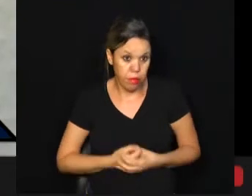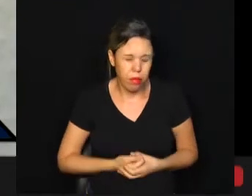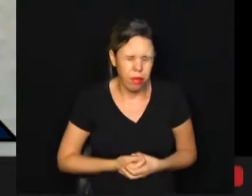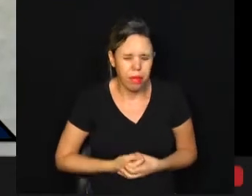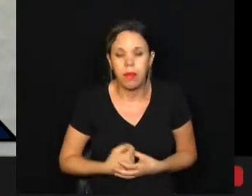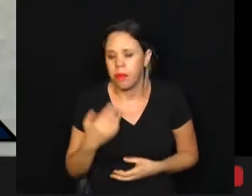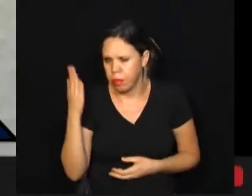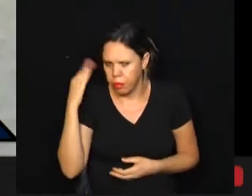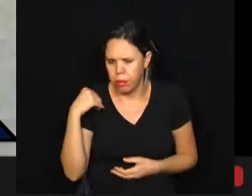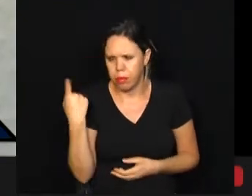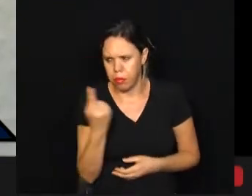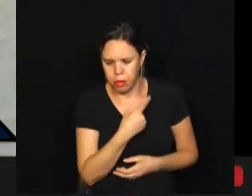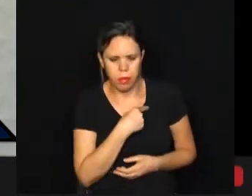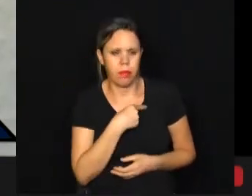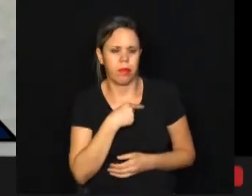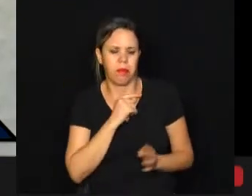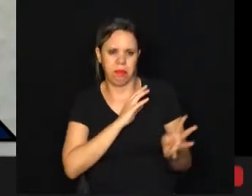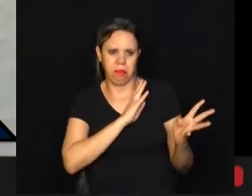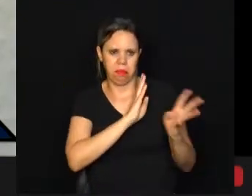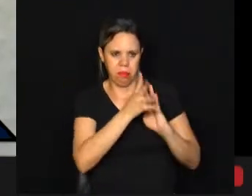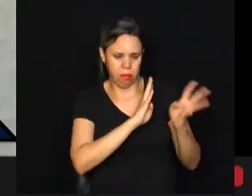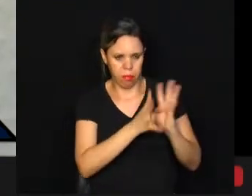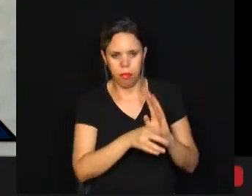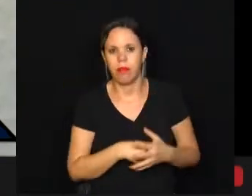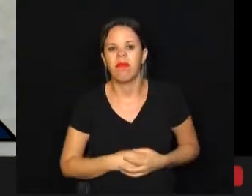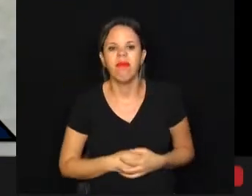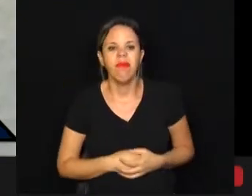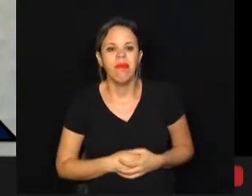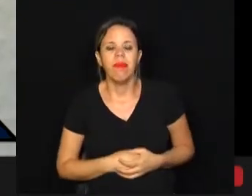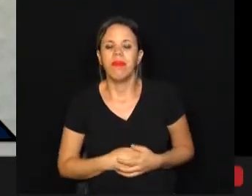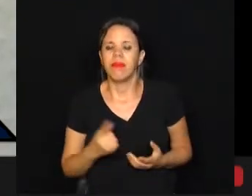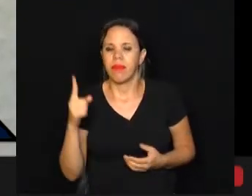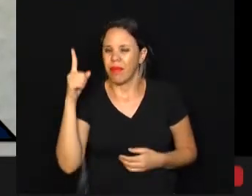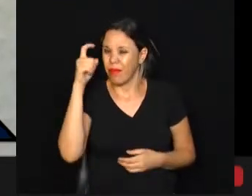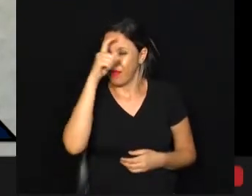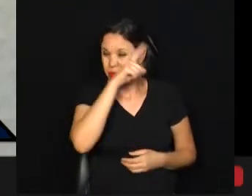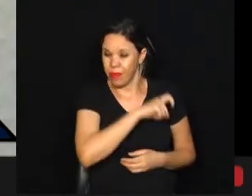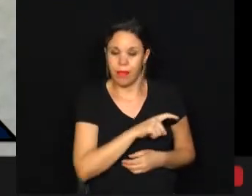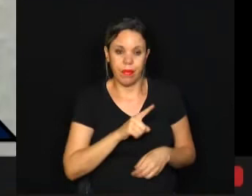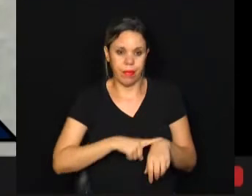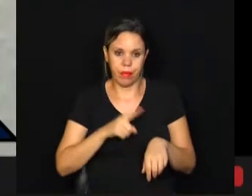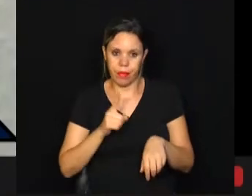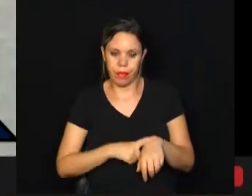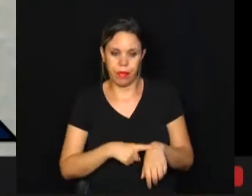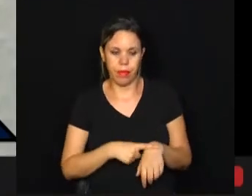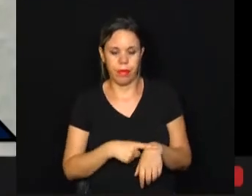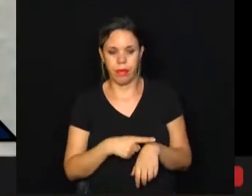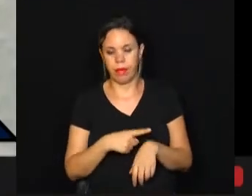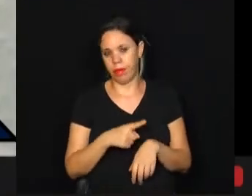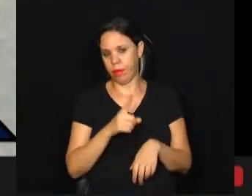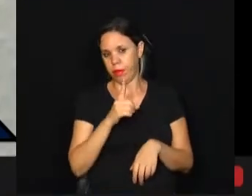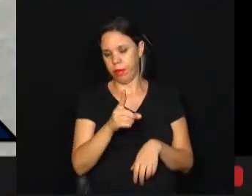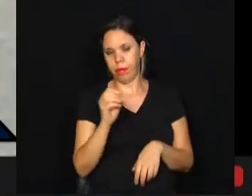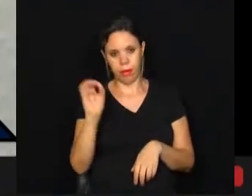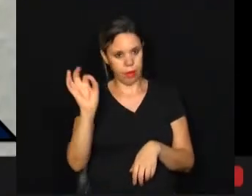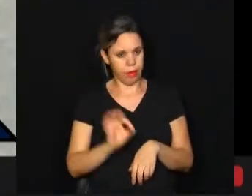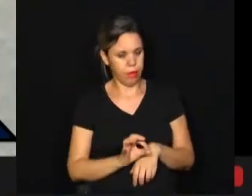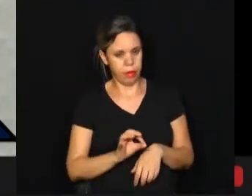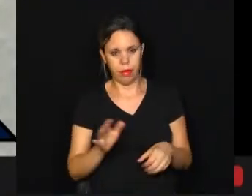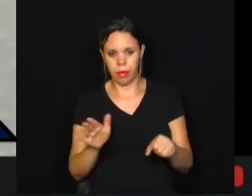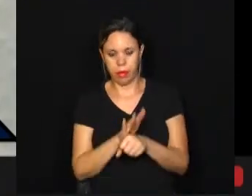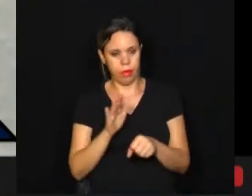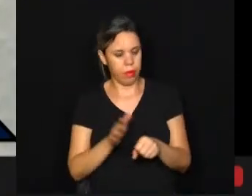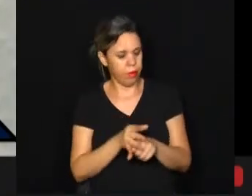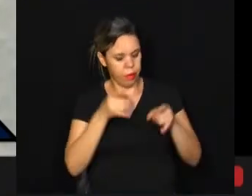gente sabe que as aglomerações, elas são terríveis, e para esse momento que a gente está com 100% dos leitos